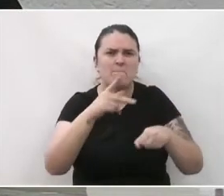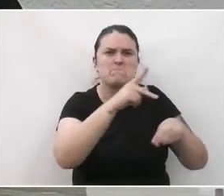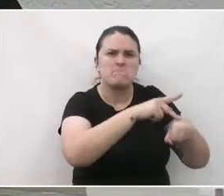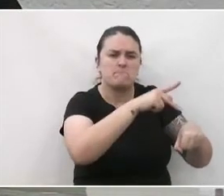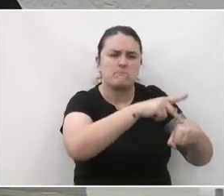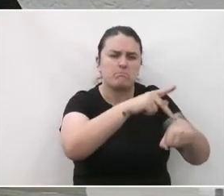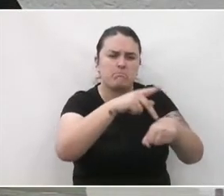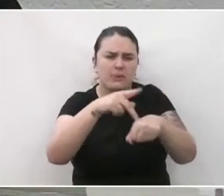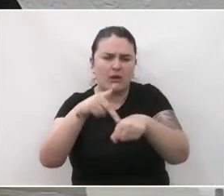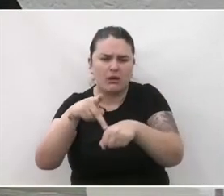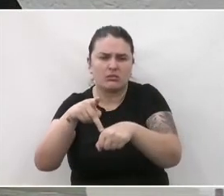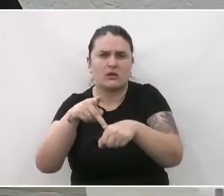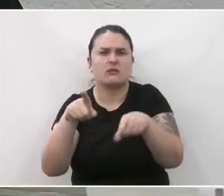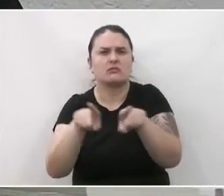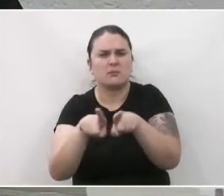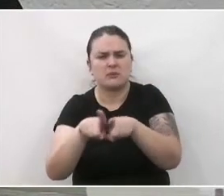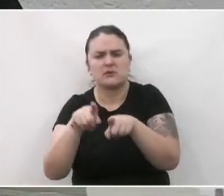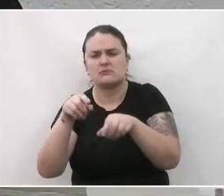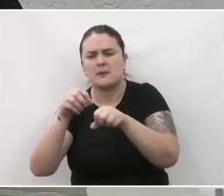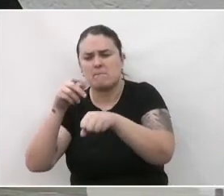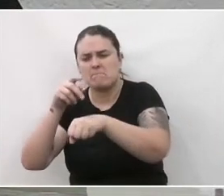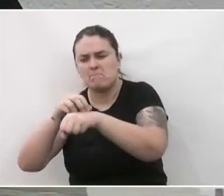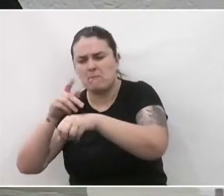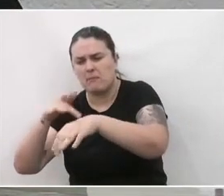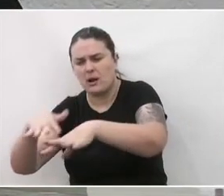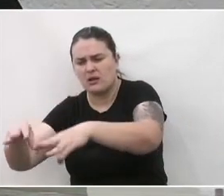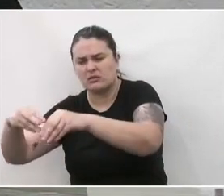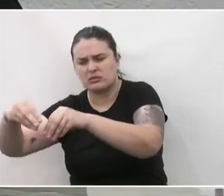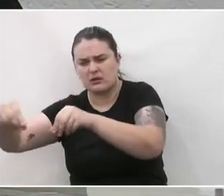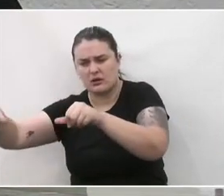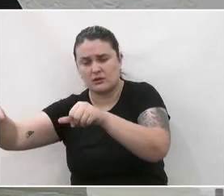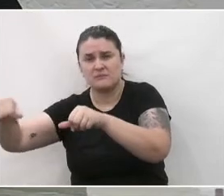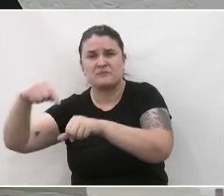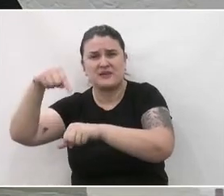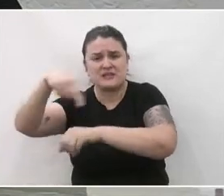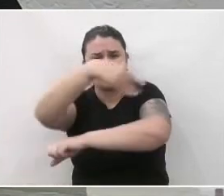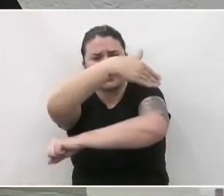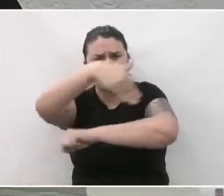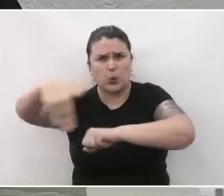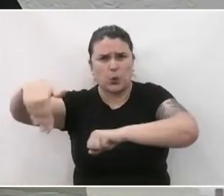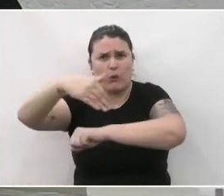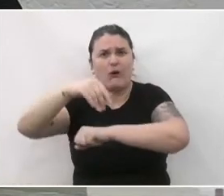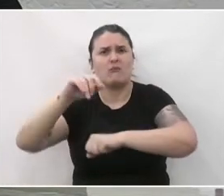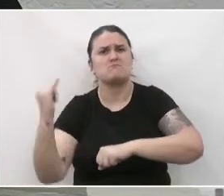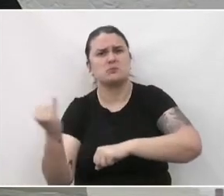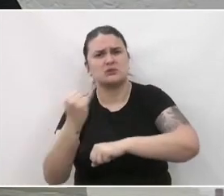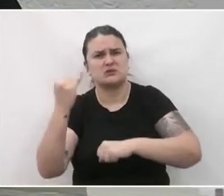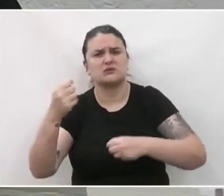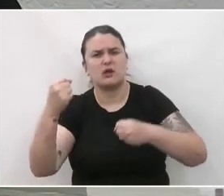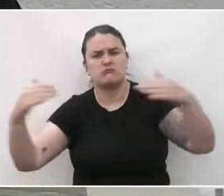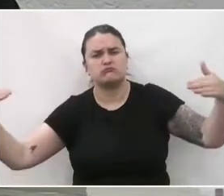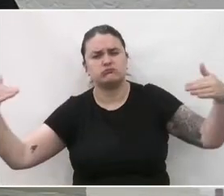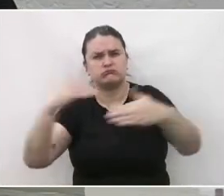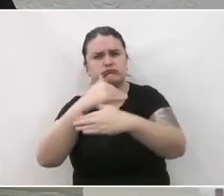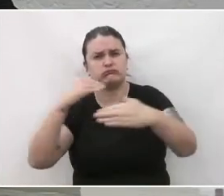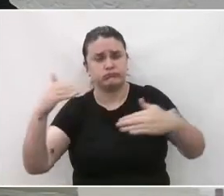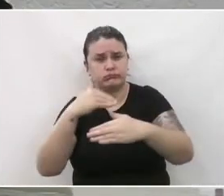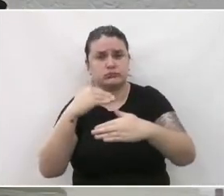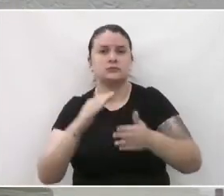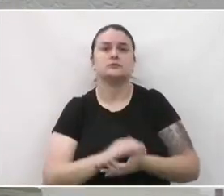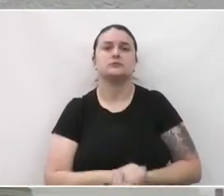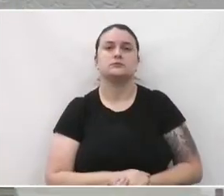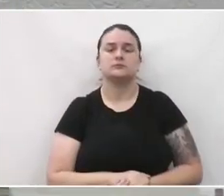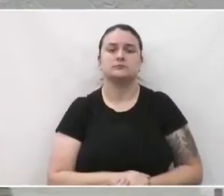alguns trechos de estrada de chão. E sendo esta se tratar de uma via importante para o fluxo, faz-se necessário tal